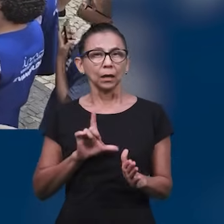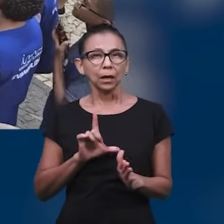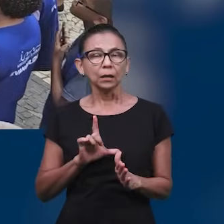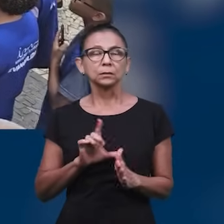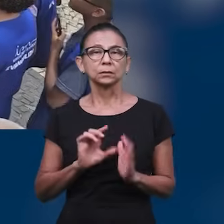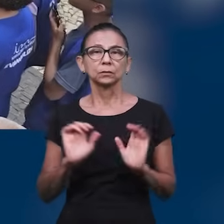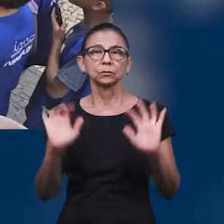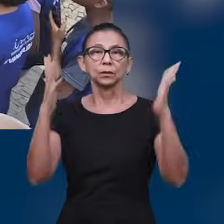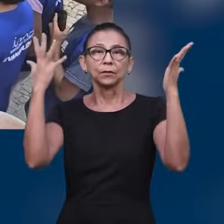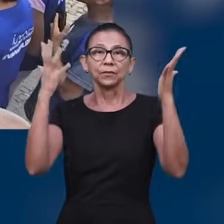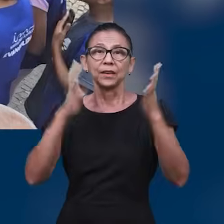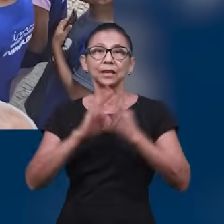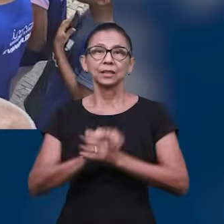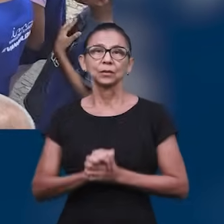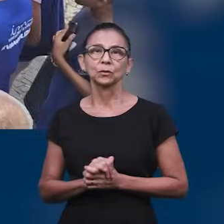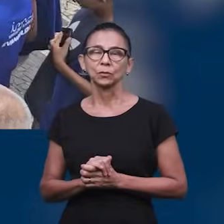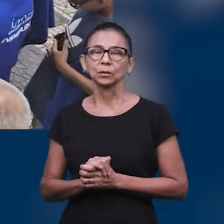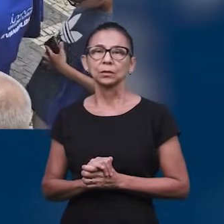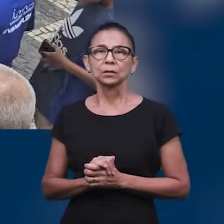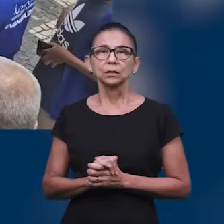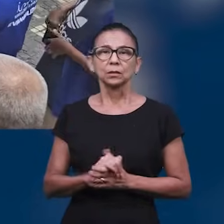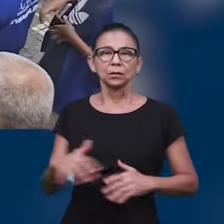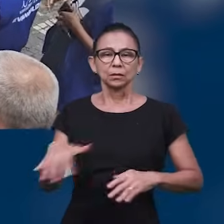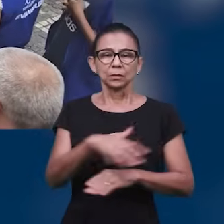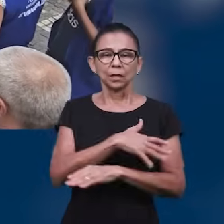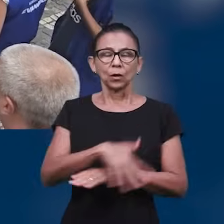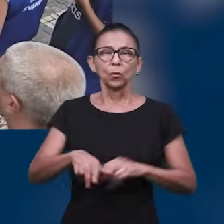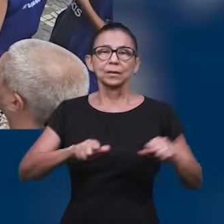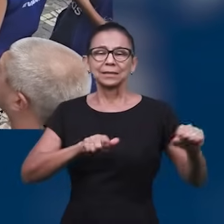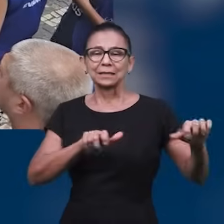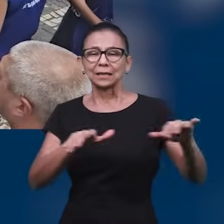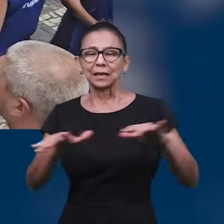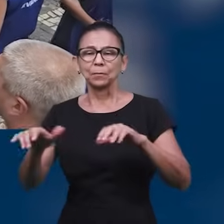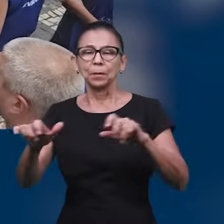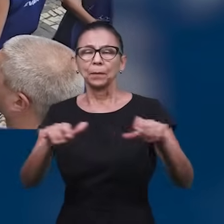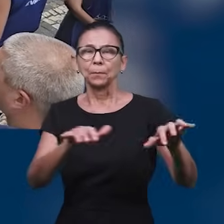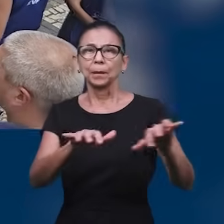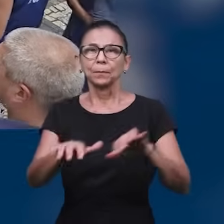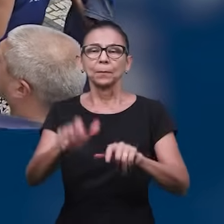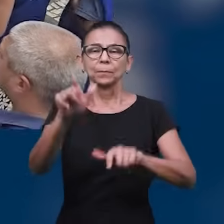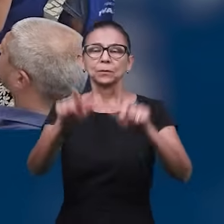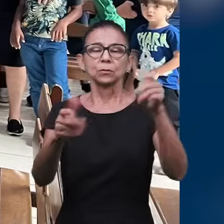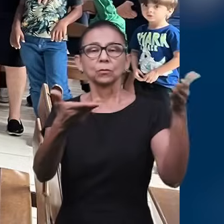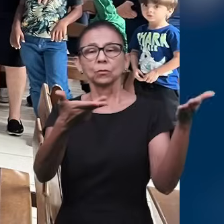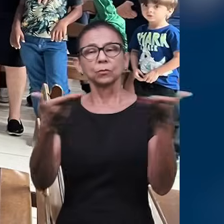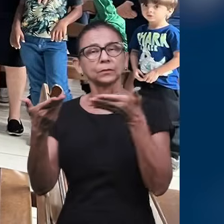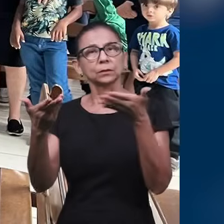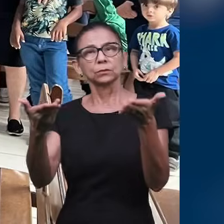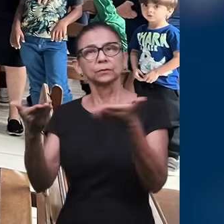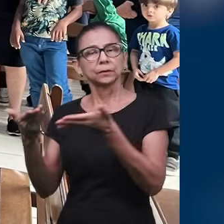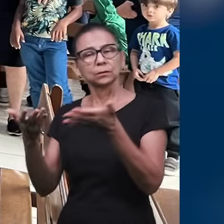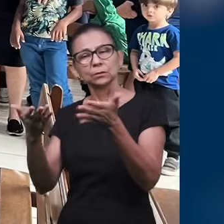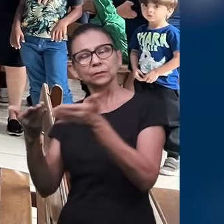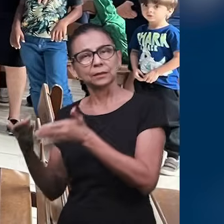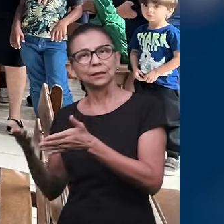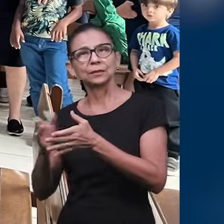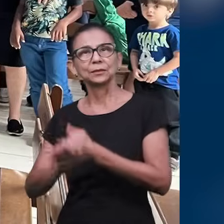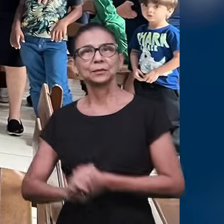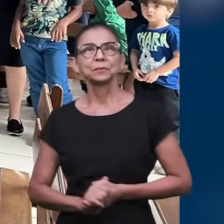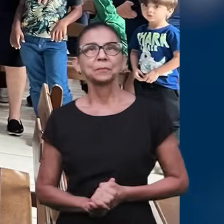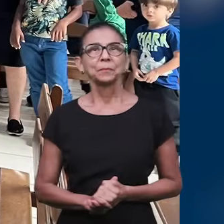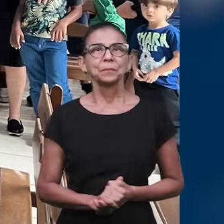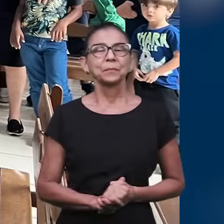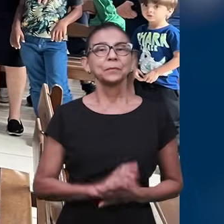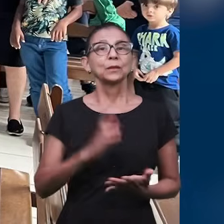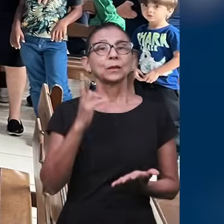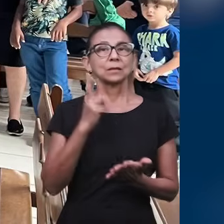grande mobilização em nossa cidade com o objetivo de convidar para o Trombetas e Festas 3. Com isso, as nossas igrejas